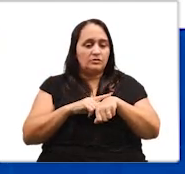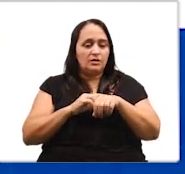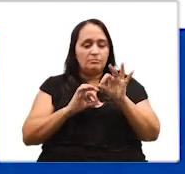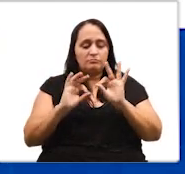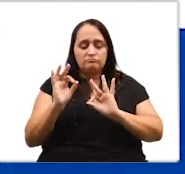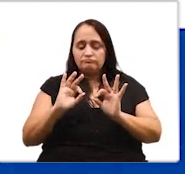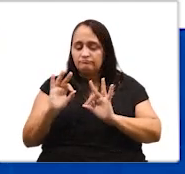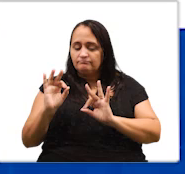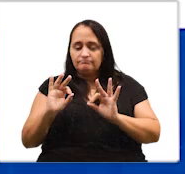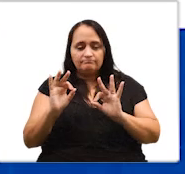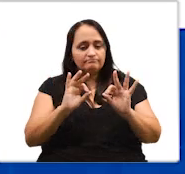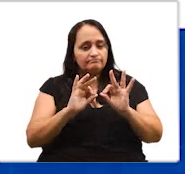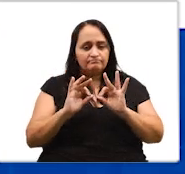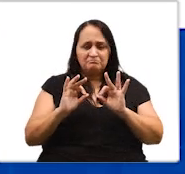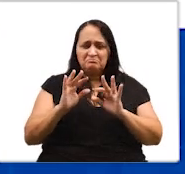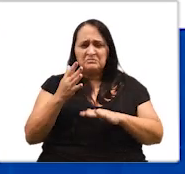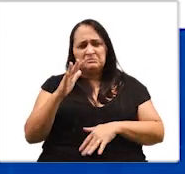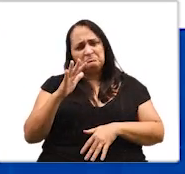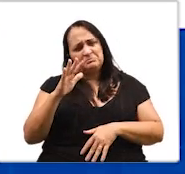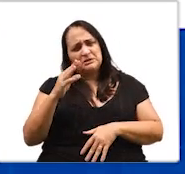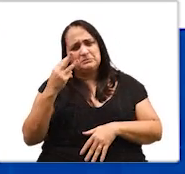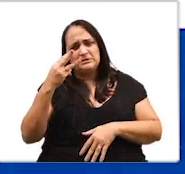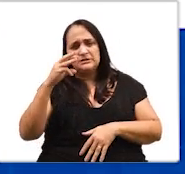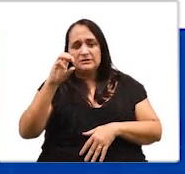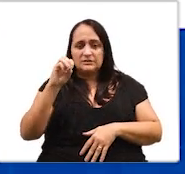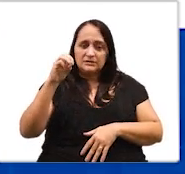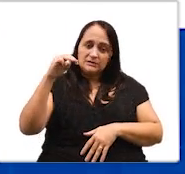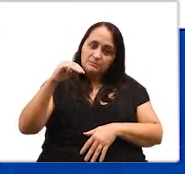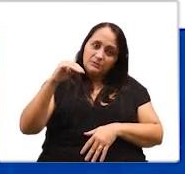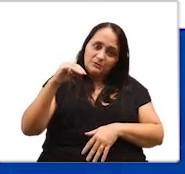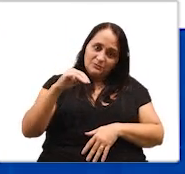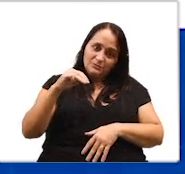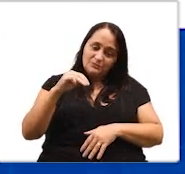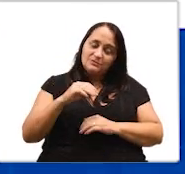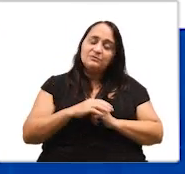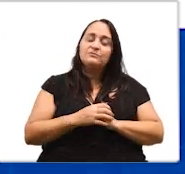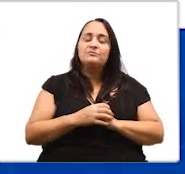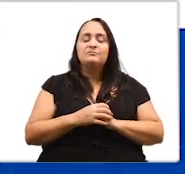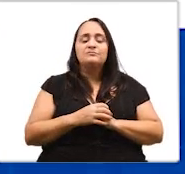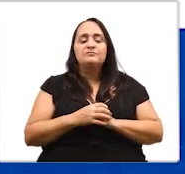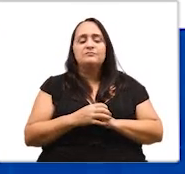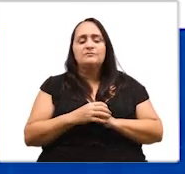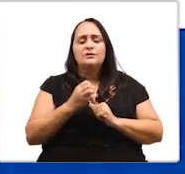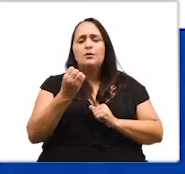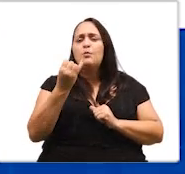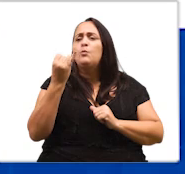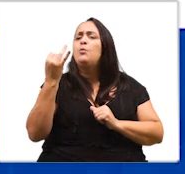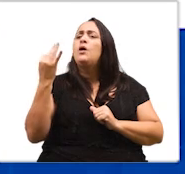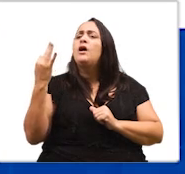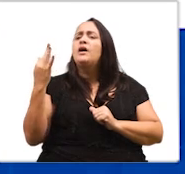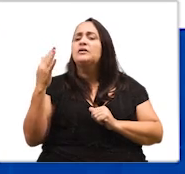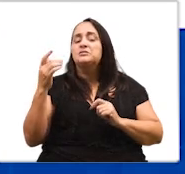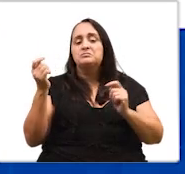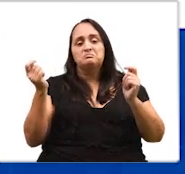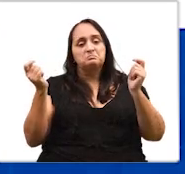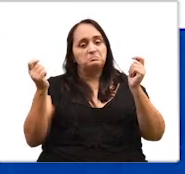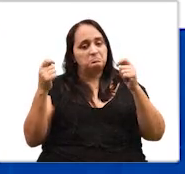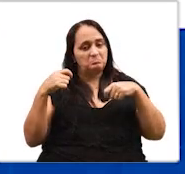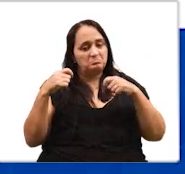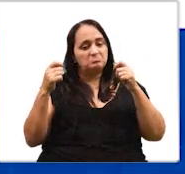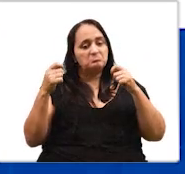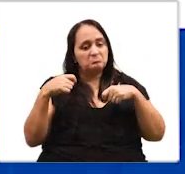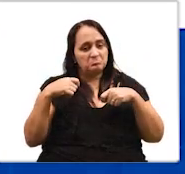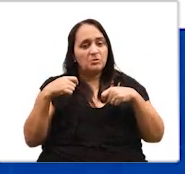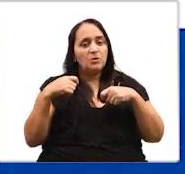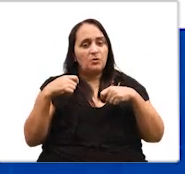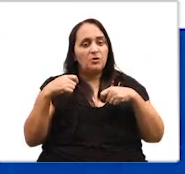quanto tempo demora para você fazer essa receita? 30 minutos. E rendimento, quer dizer, dá para quantas pessoas,